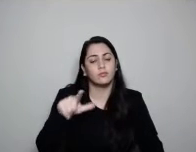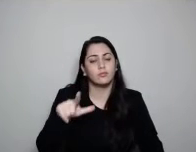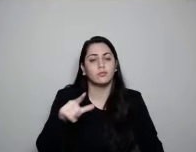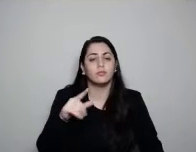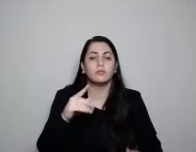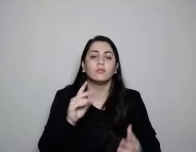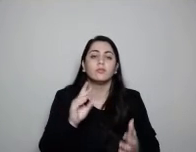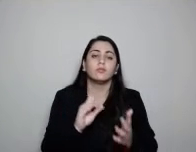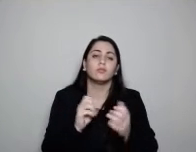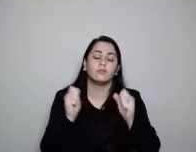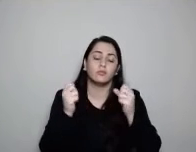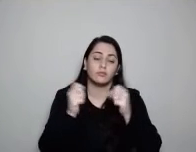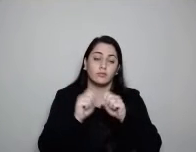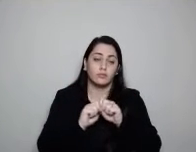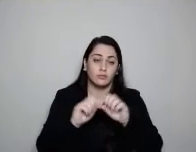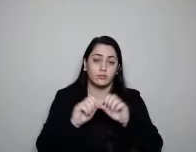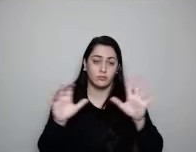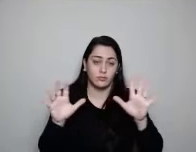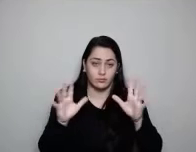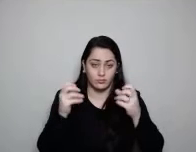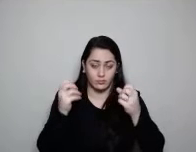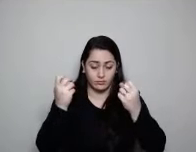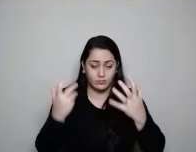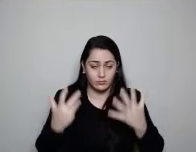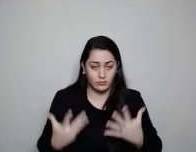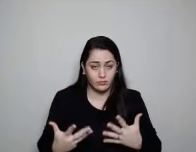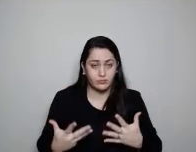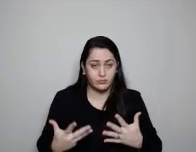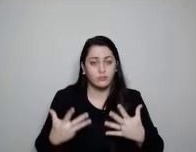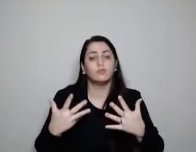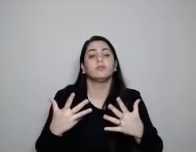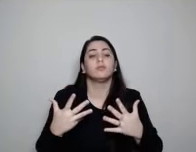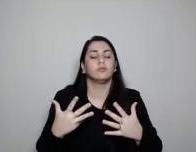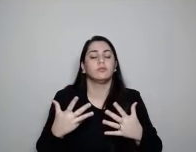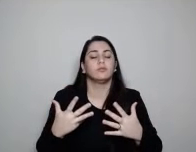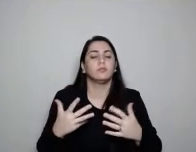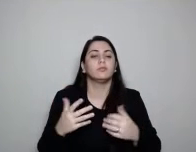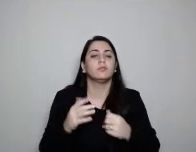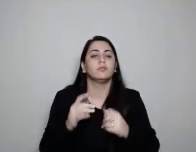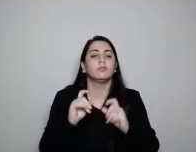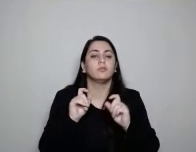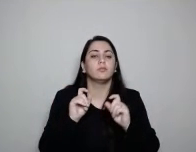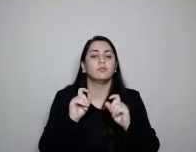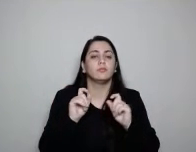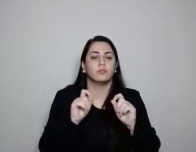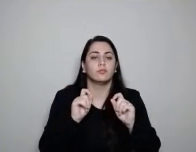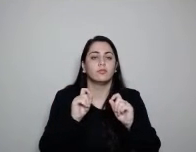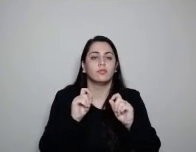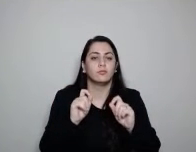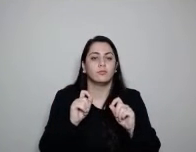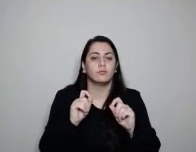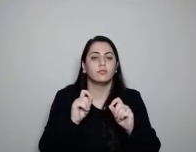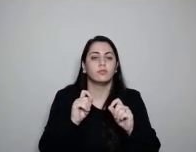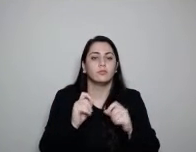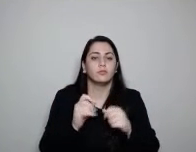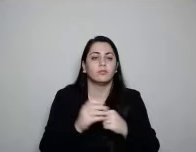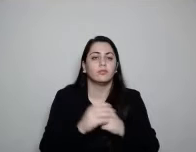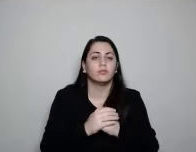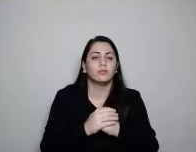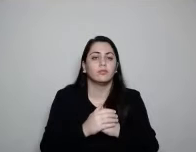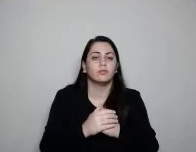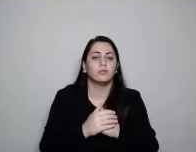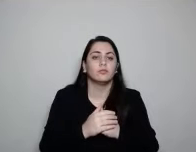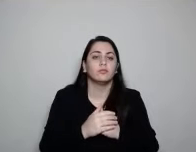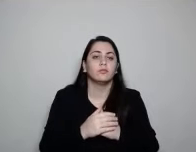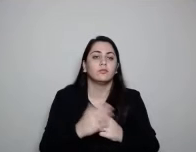passou junto ao banco réu conta corrente. Isso se verifica por meio dos extratos acostados pela própria parte recorrida, ao identificar que a